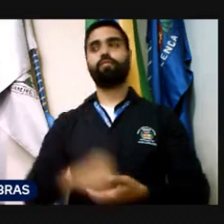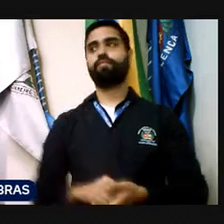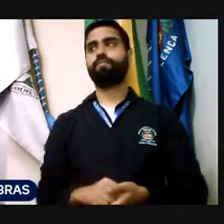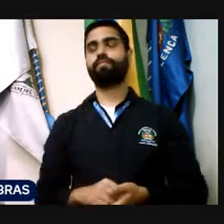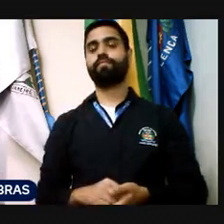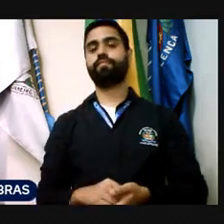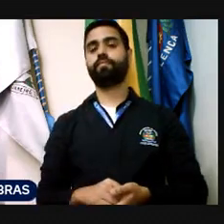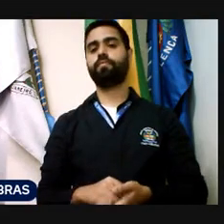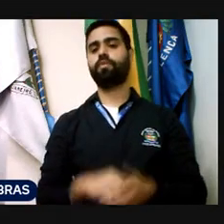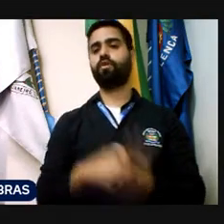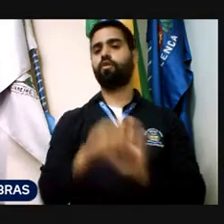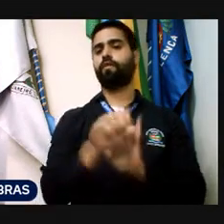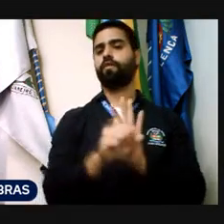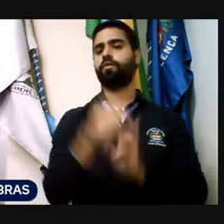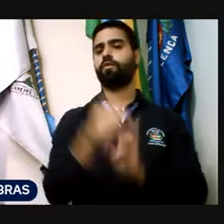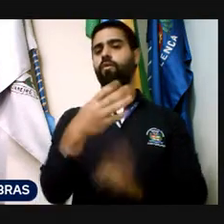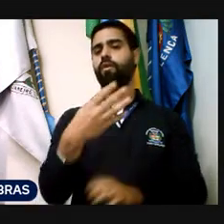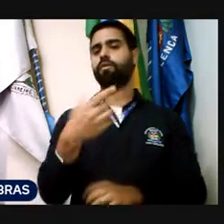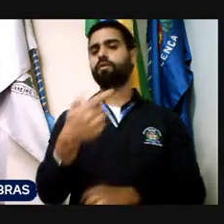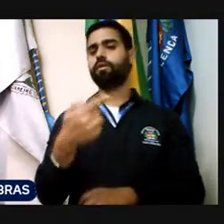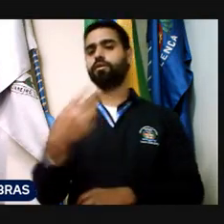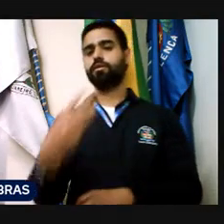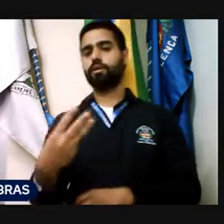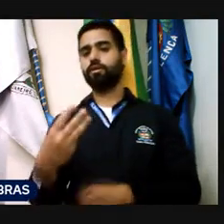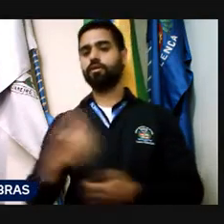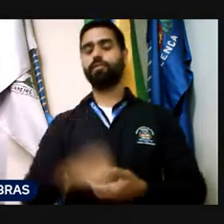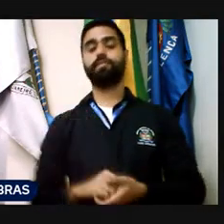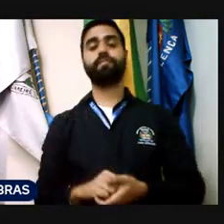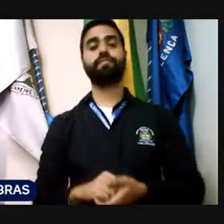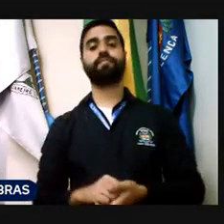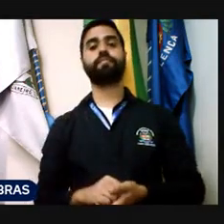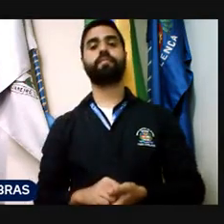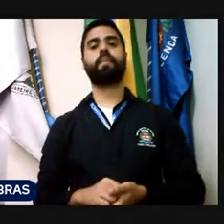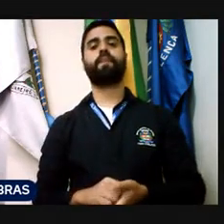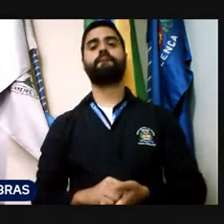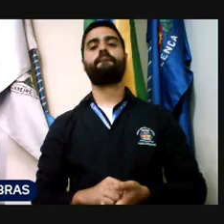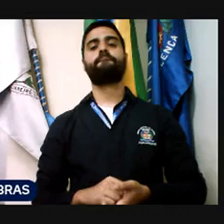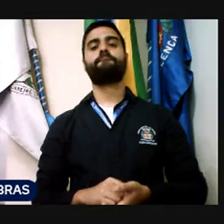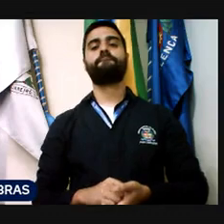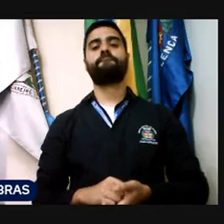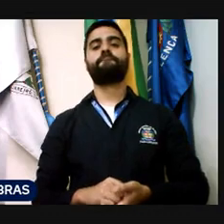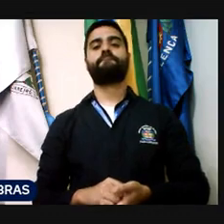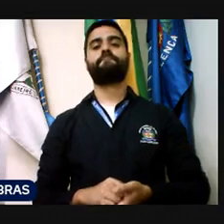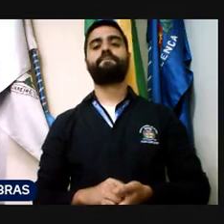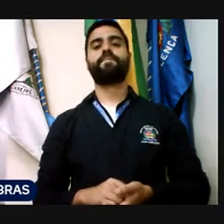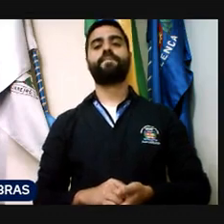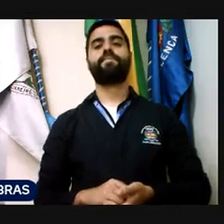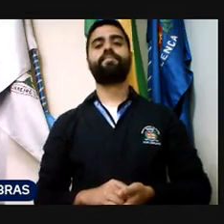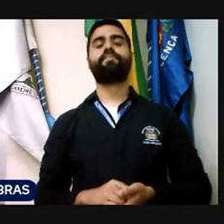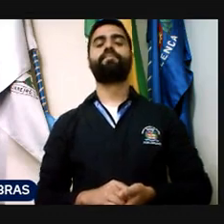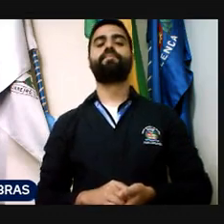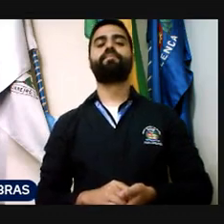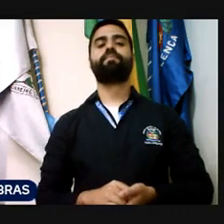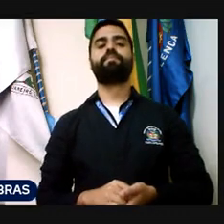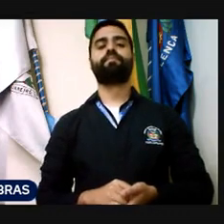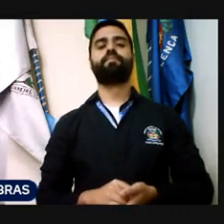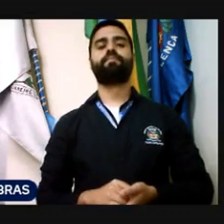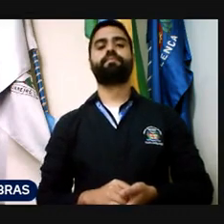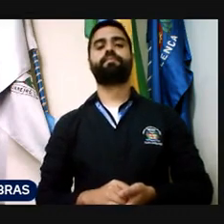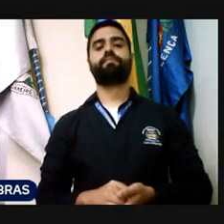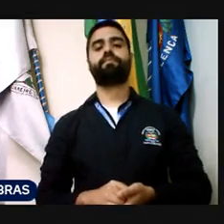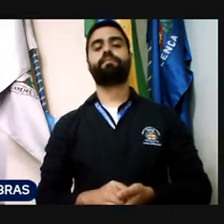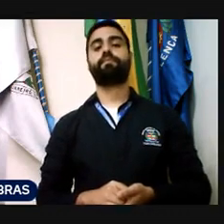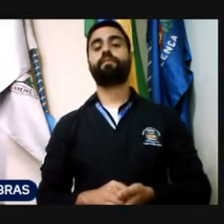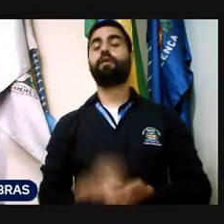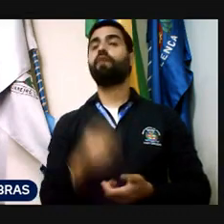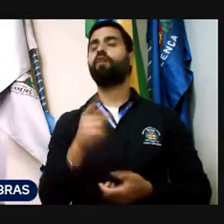Ofício 473 de 2021, do processo administrativo número 12.783 de 2021,